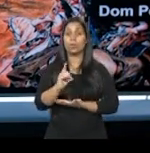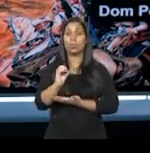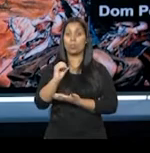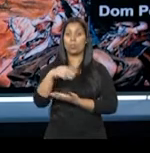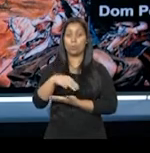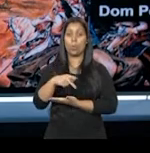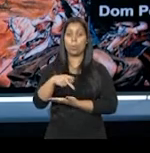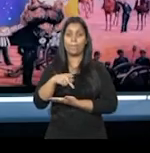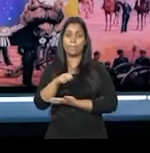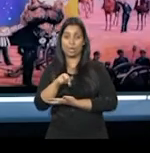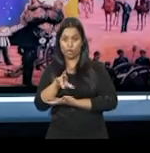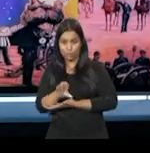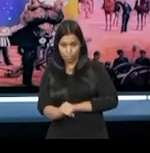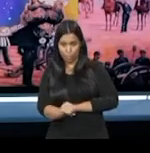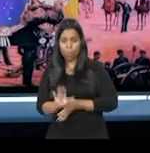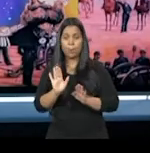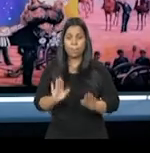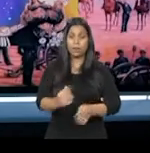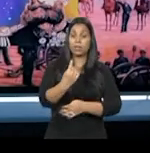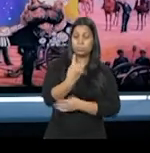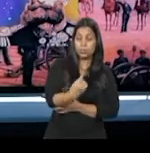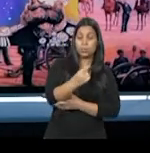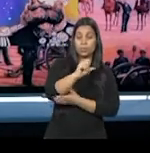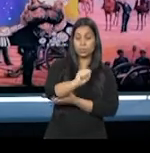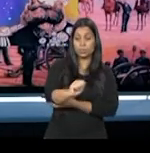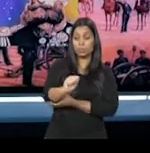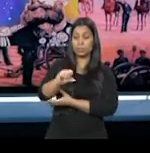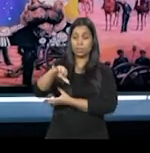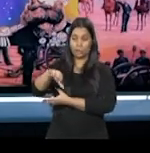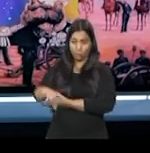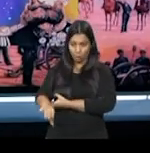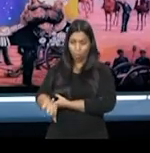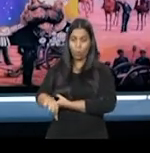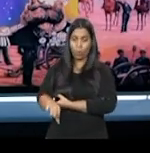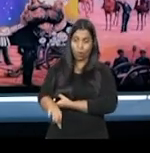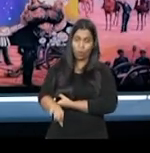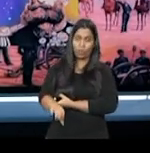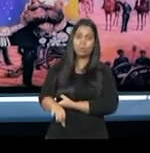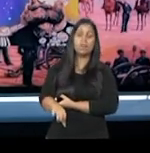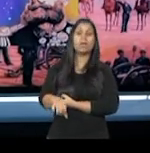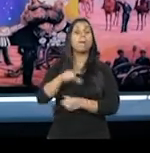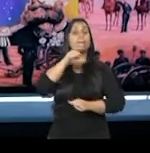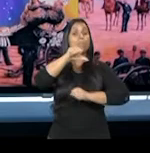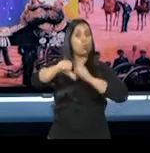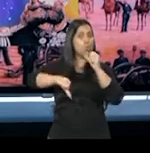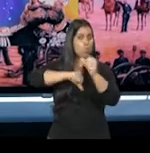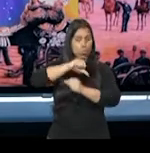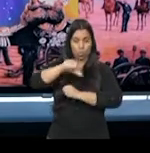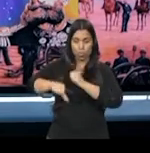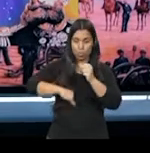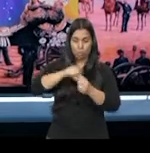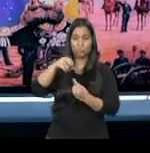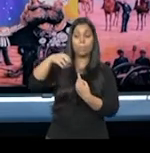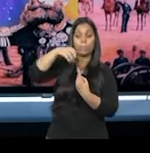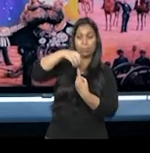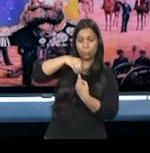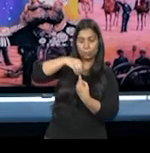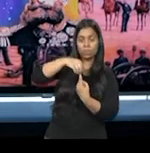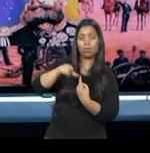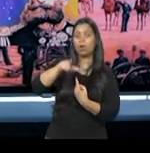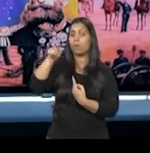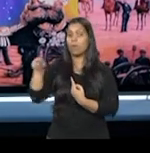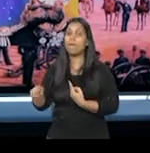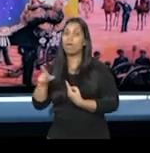I. Mas em 1889, o Brasil deixa de ser uma monarquia e passa a ser